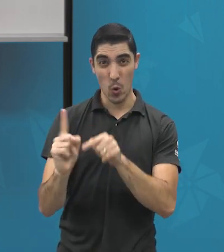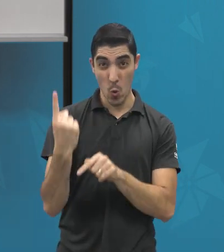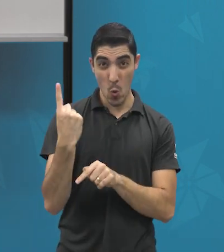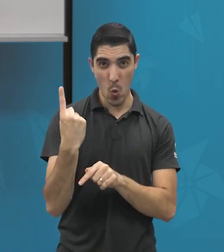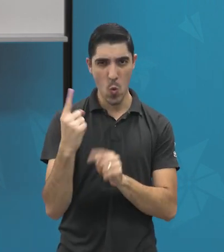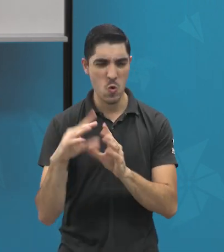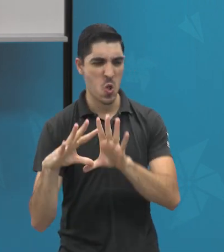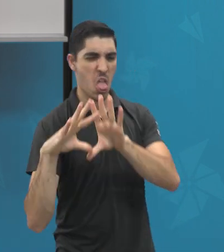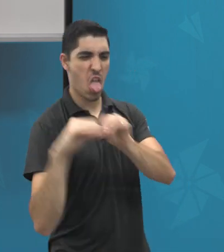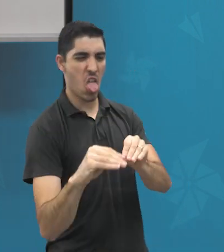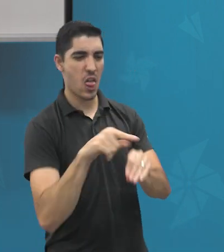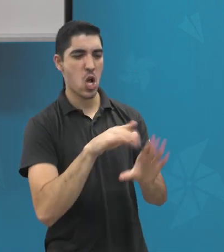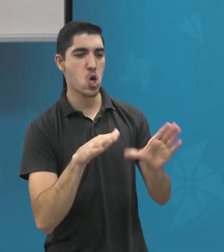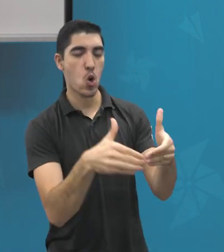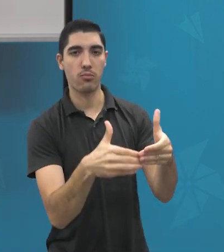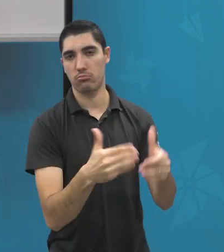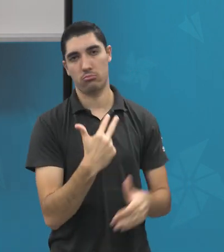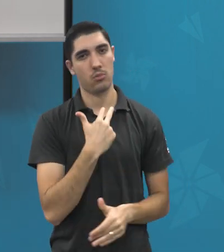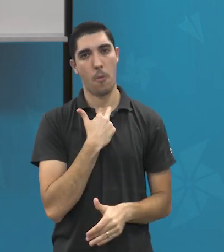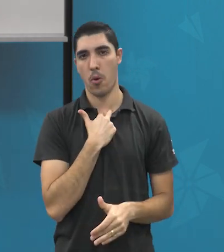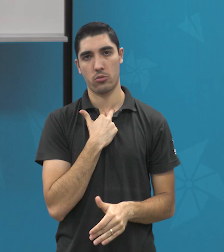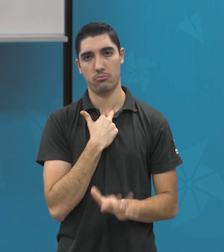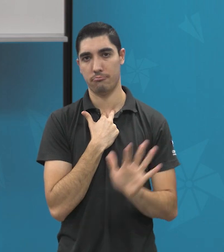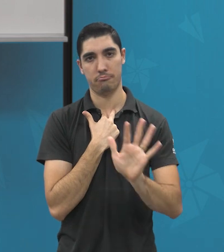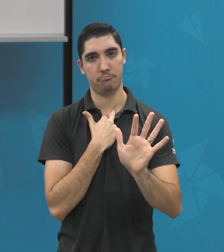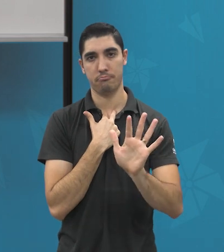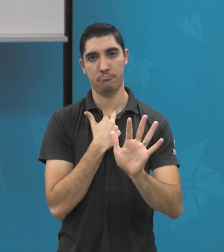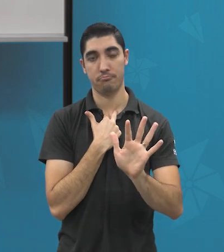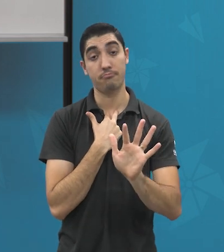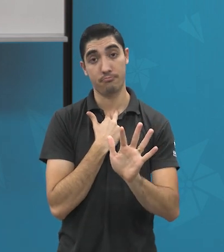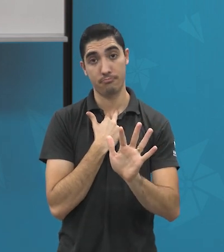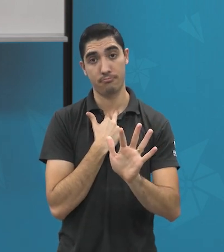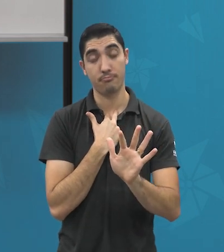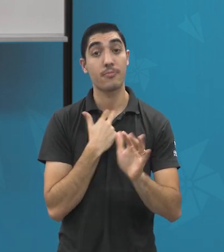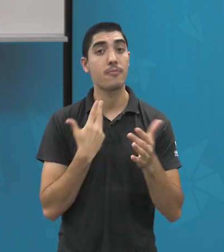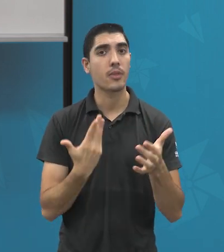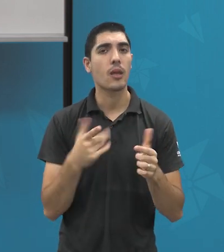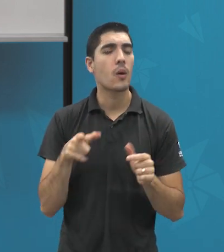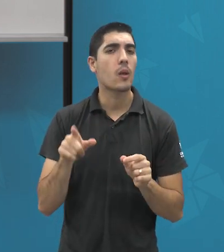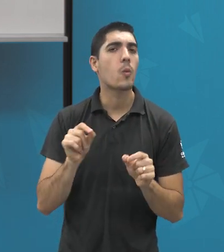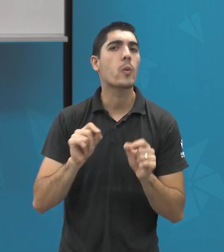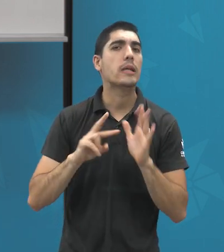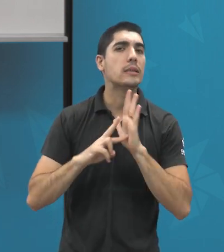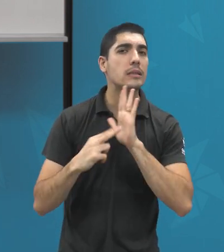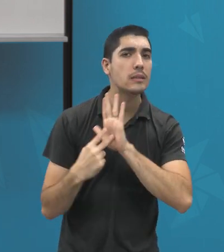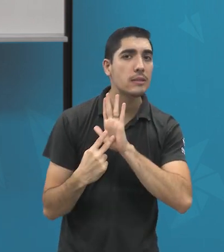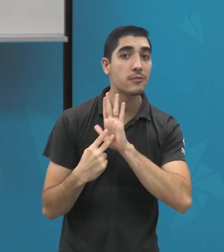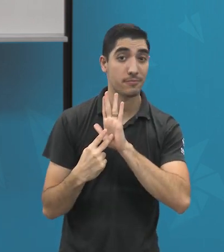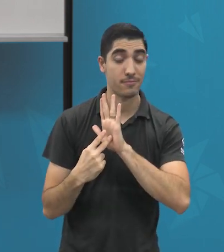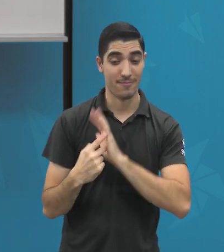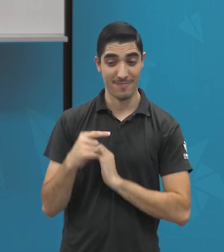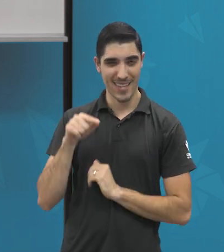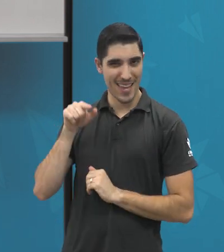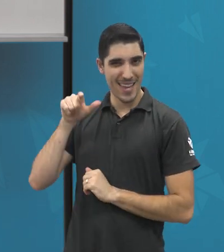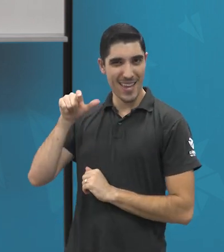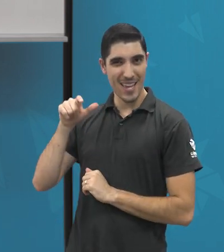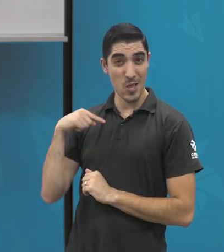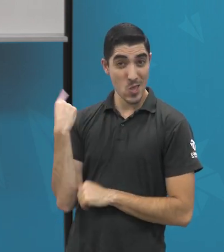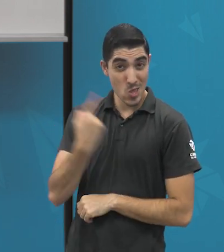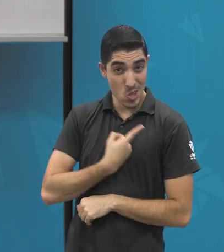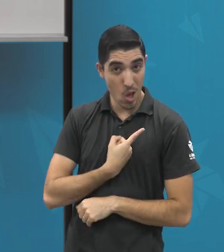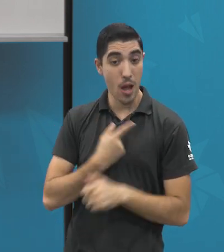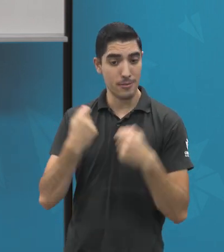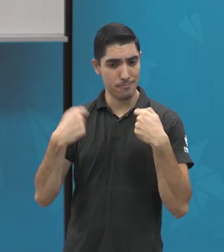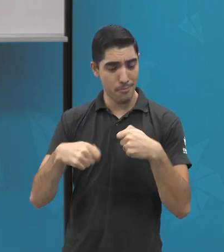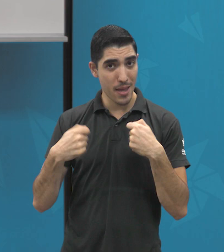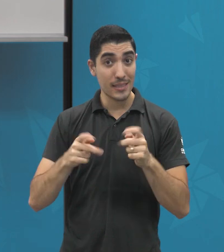a humanidade. O que significa isso? Um dos perigos ao qual todos nós